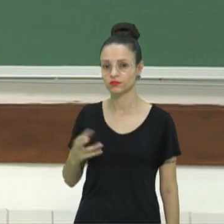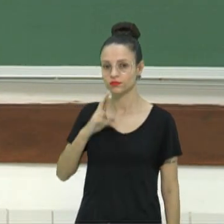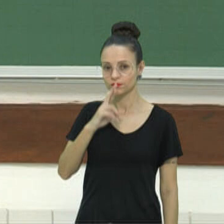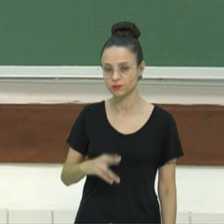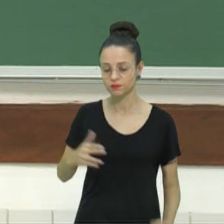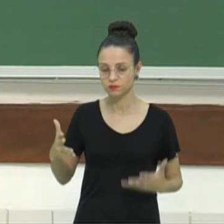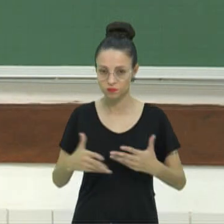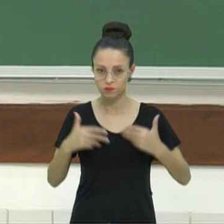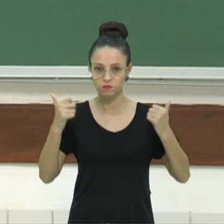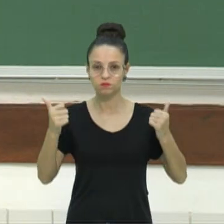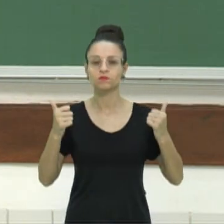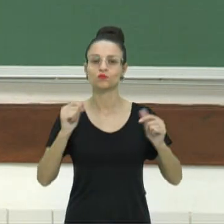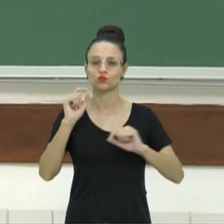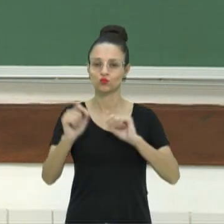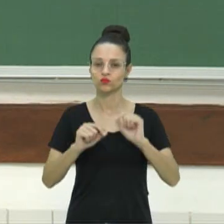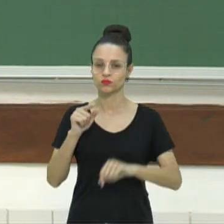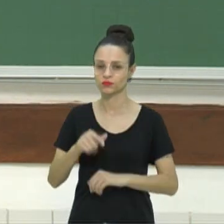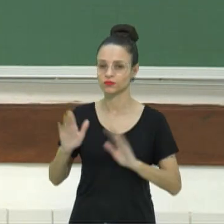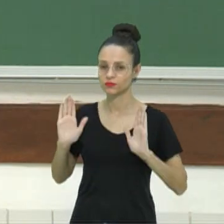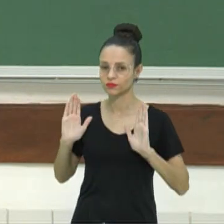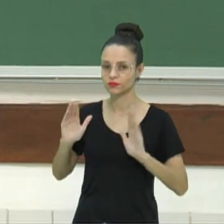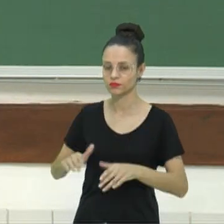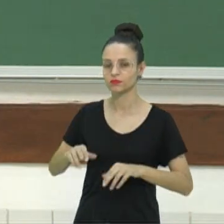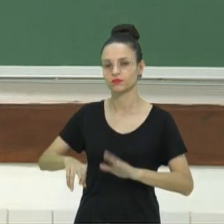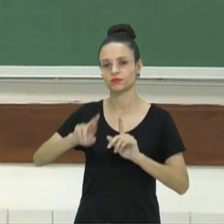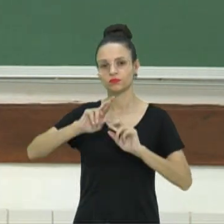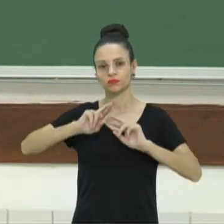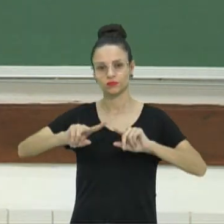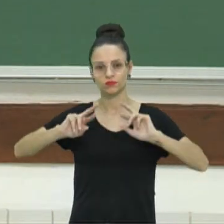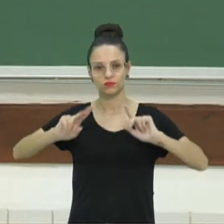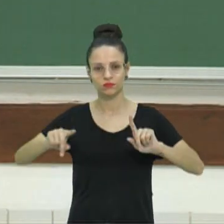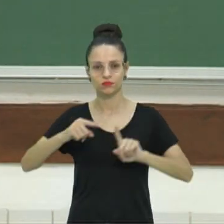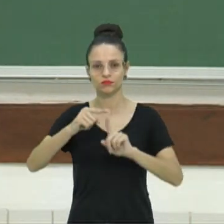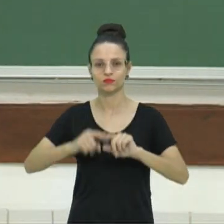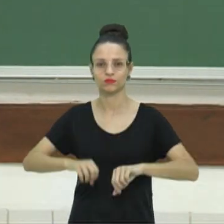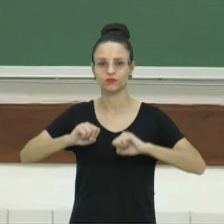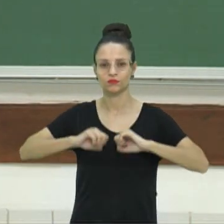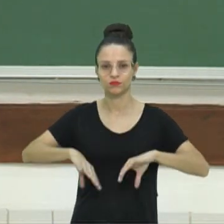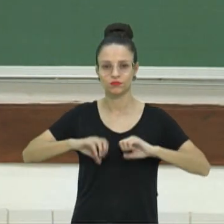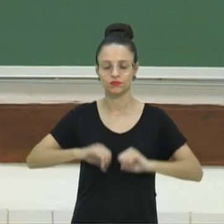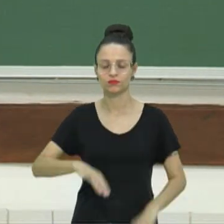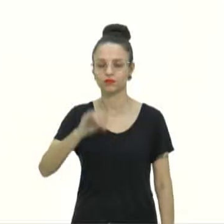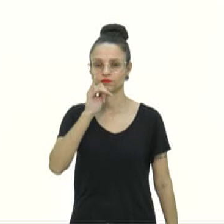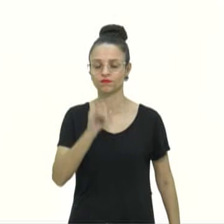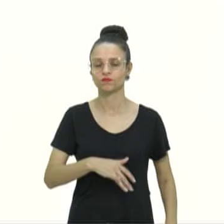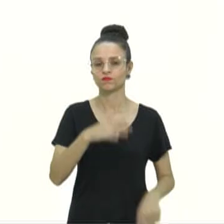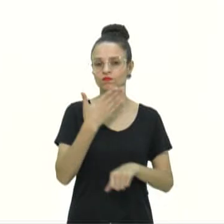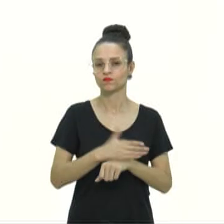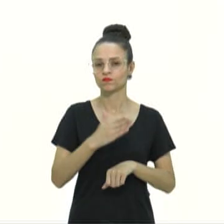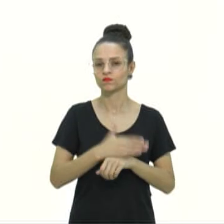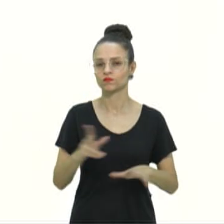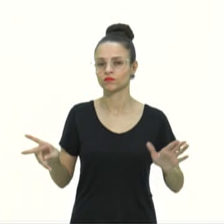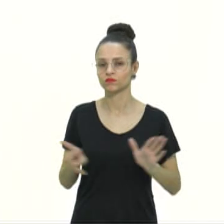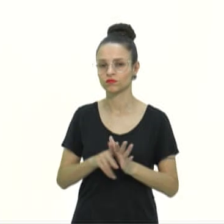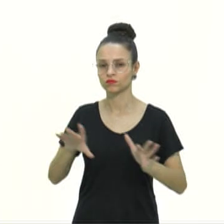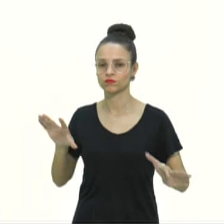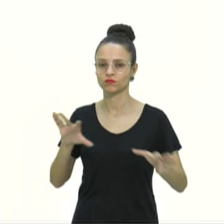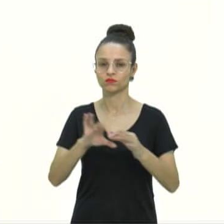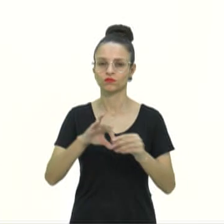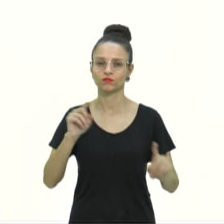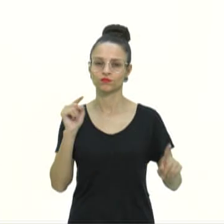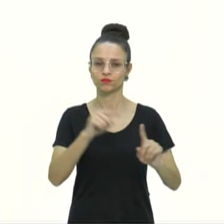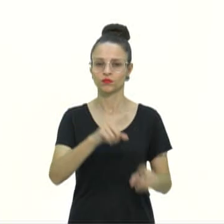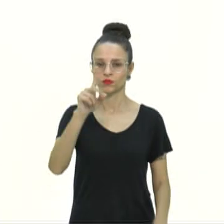melhor, mais eficiente, você trabalha diferentes tipos dentro do exercício, né? Então, em treinos de força, dentro dos treinos de força, que